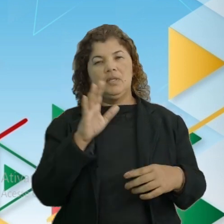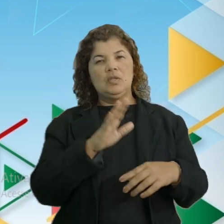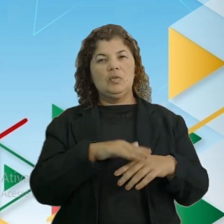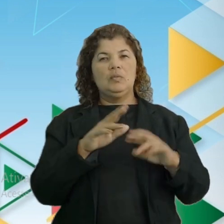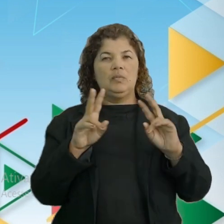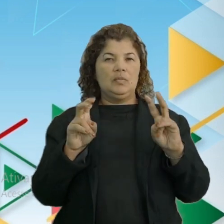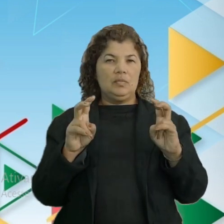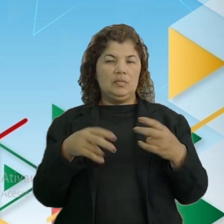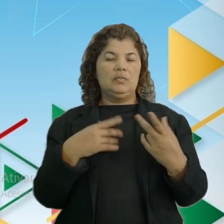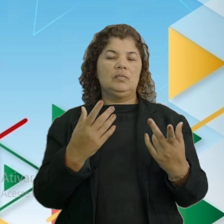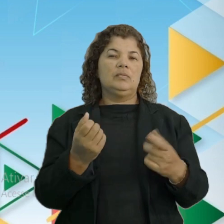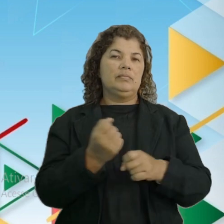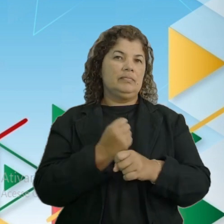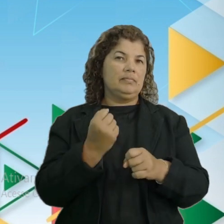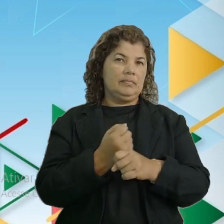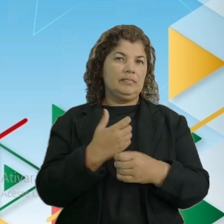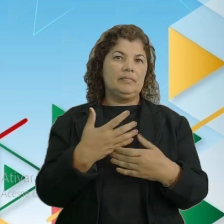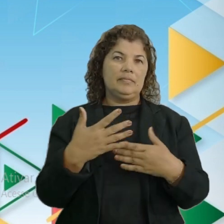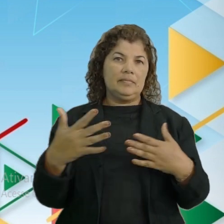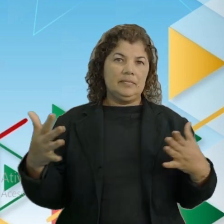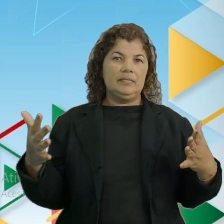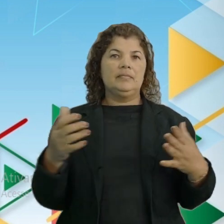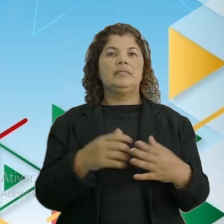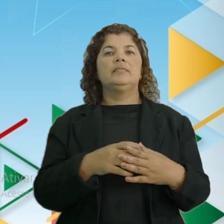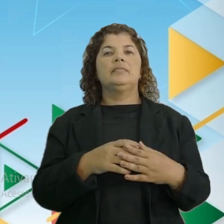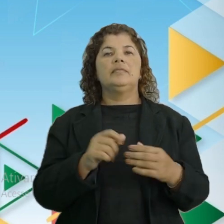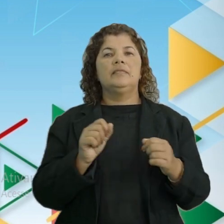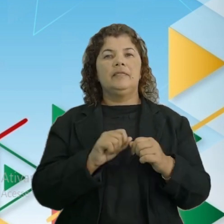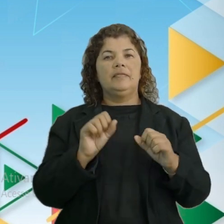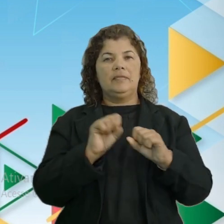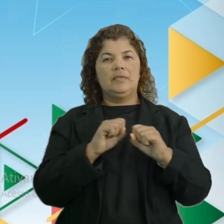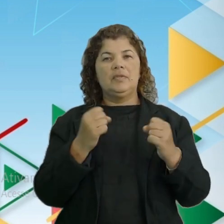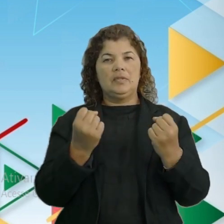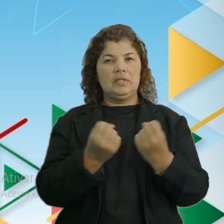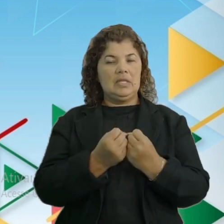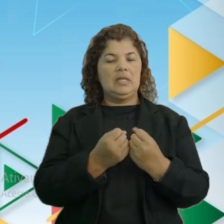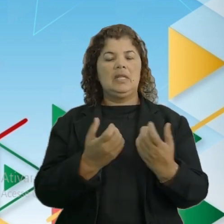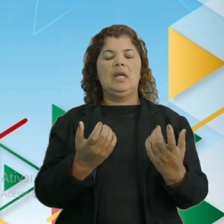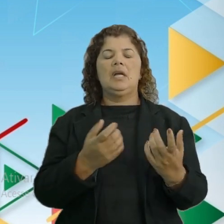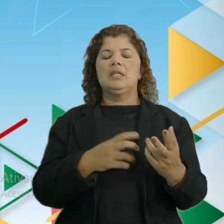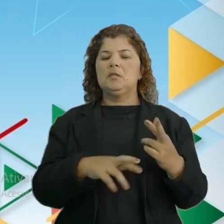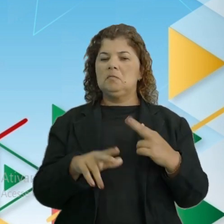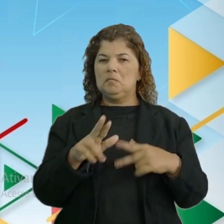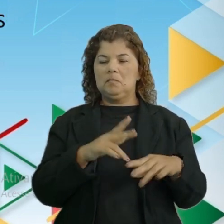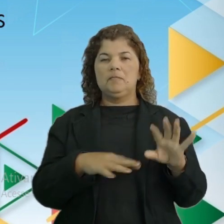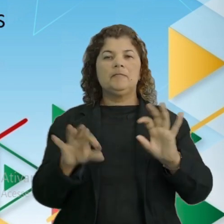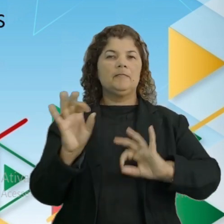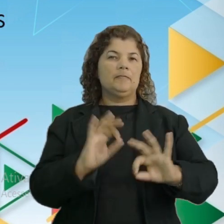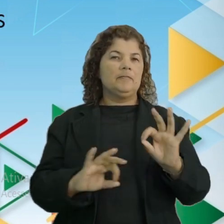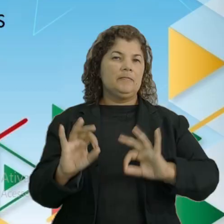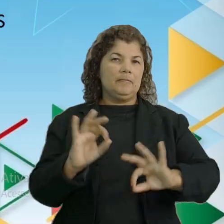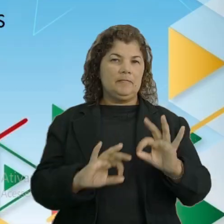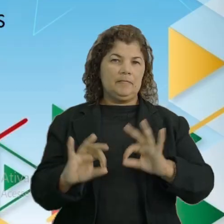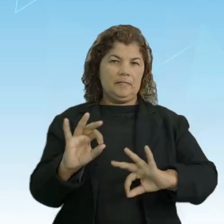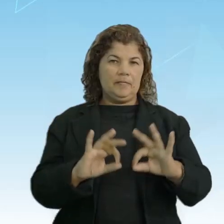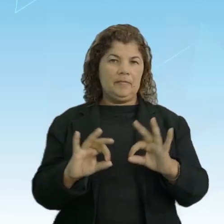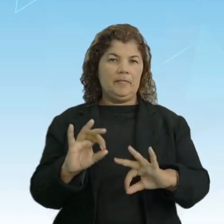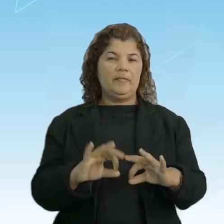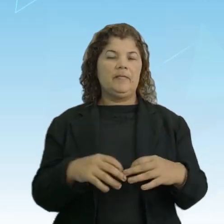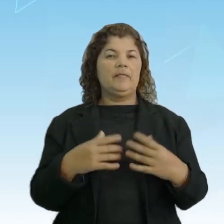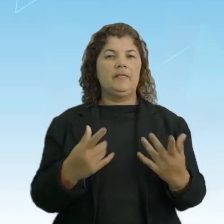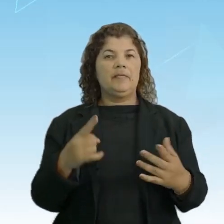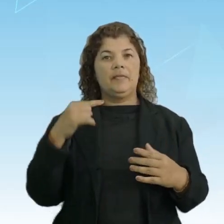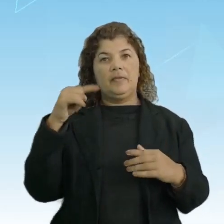grandes construções e formaram sociedades extremamente complexas e organizadas. Então, os